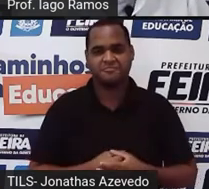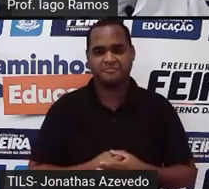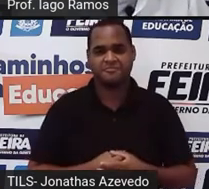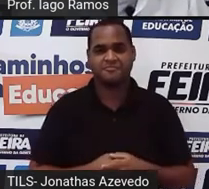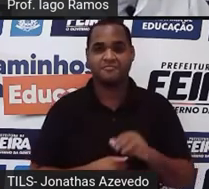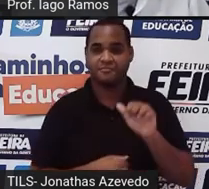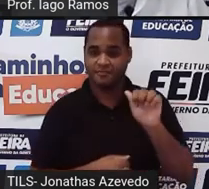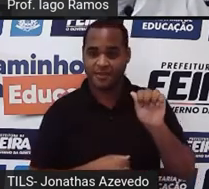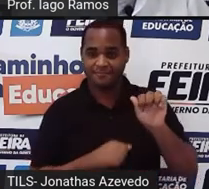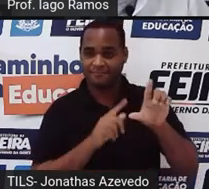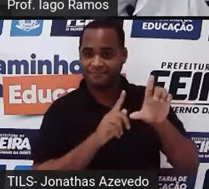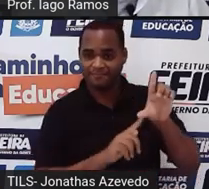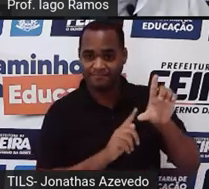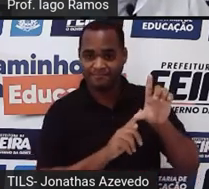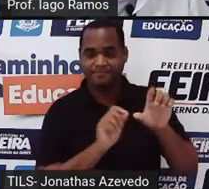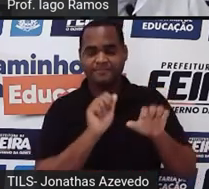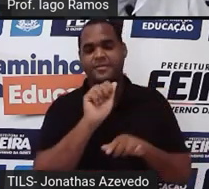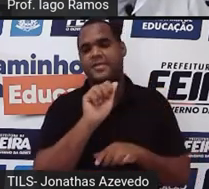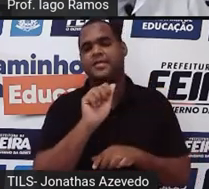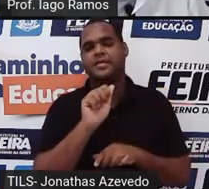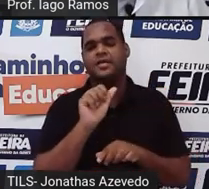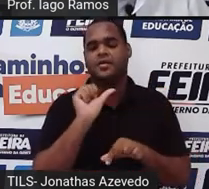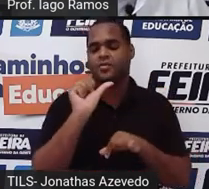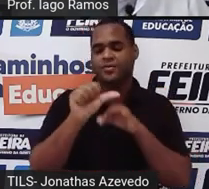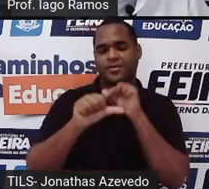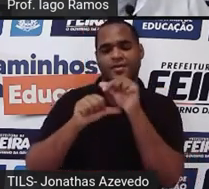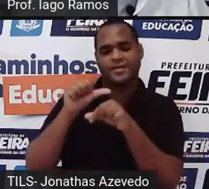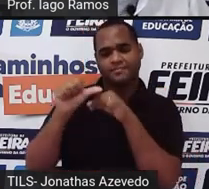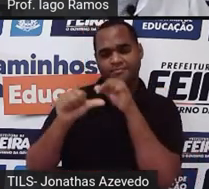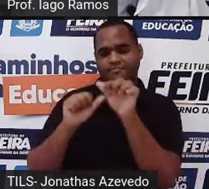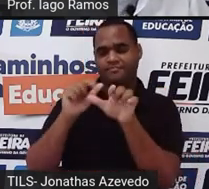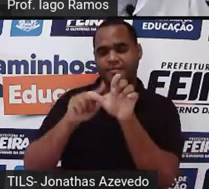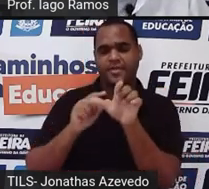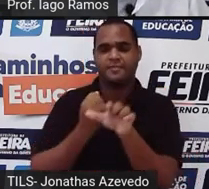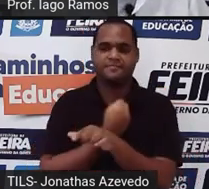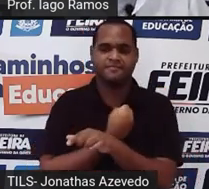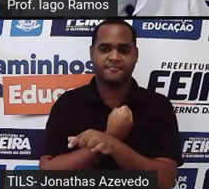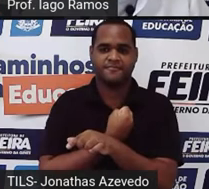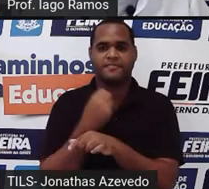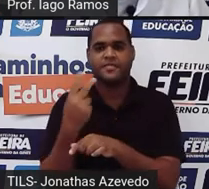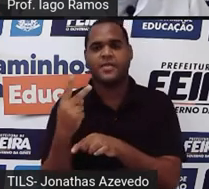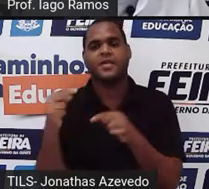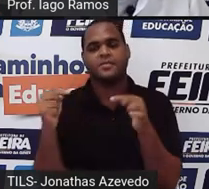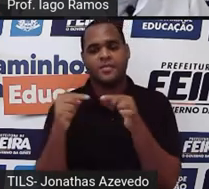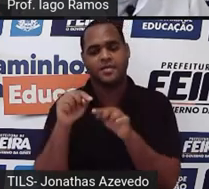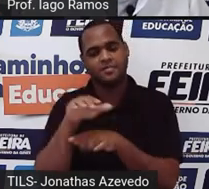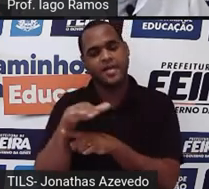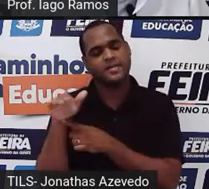na letra A ali, eu vou trocar pelo número 2, vai ser a base.